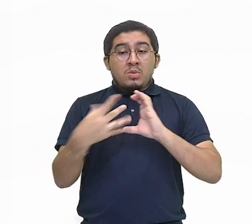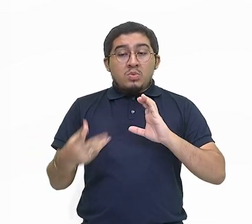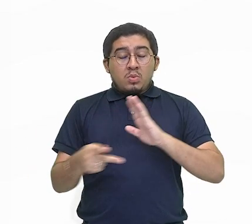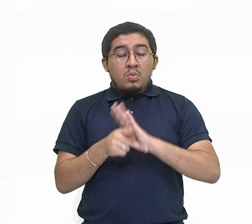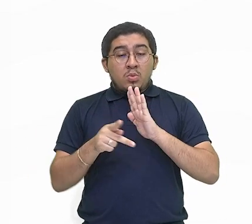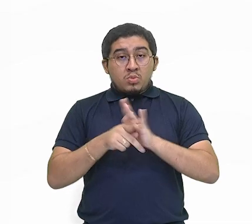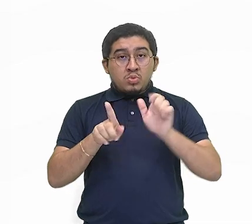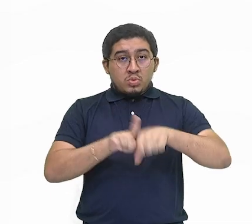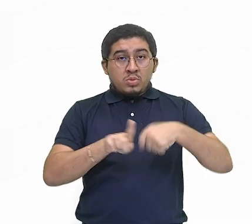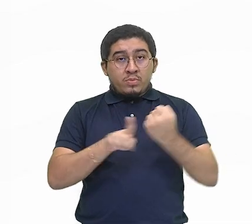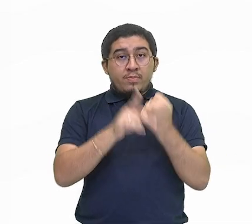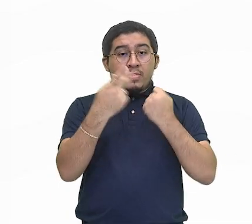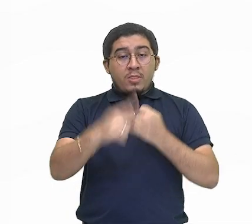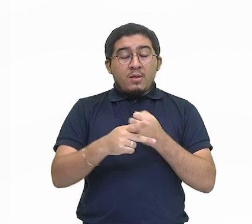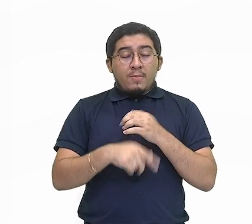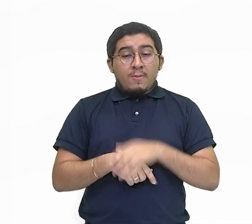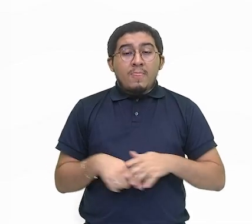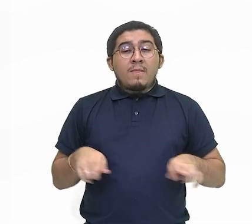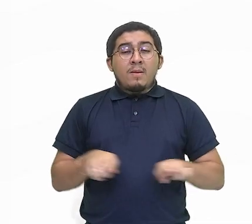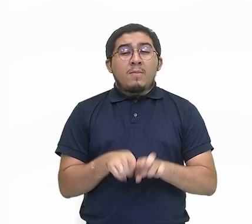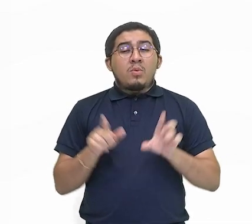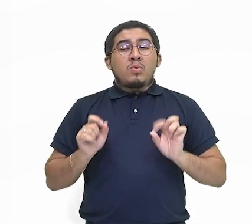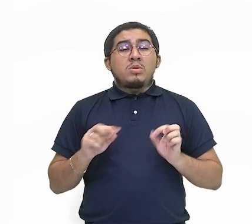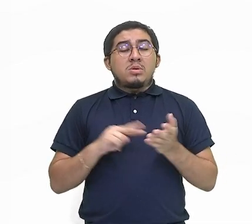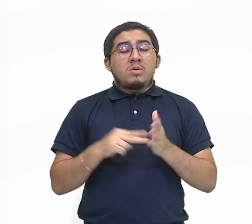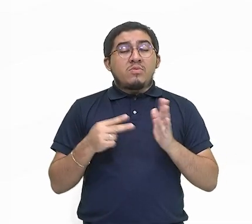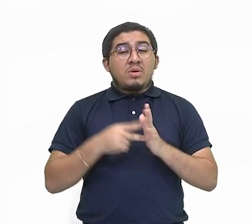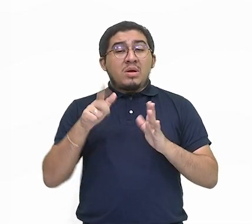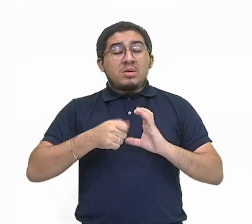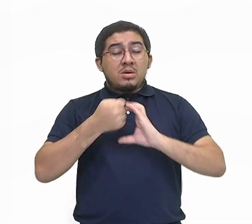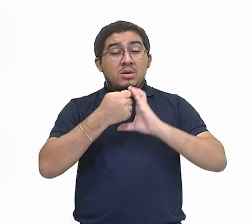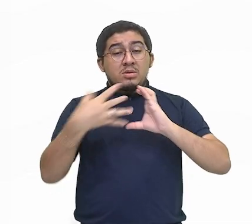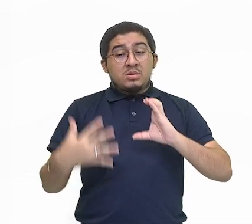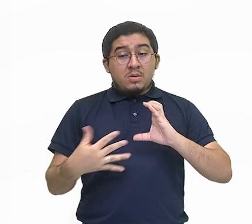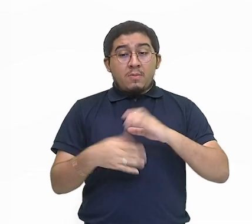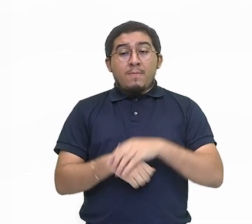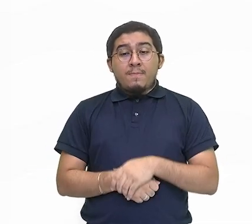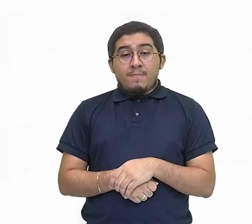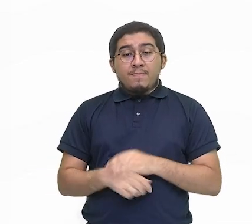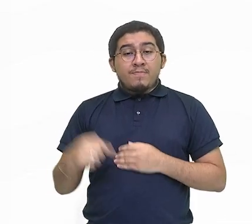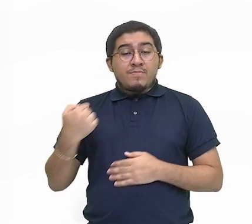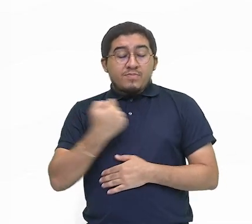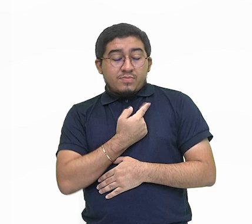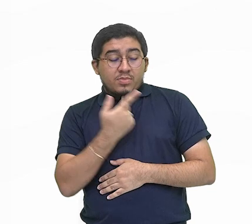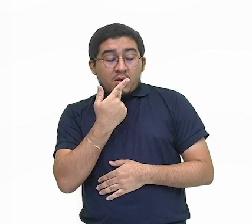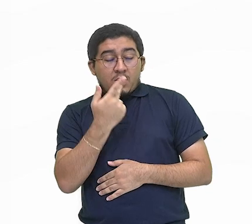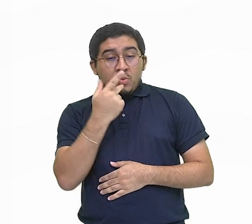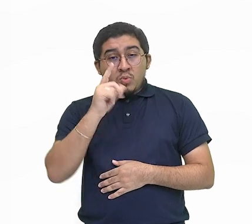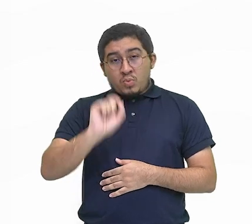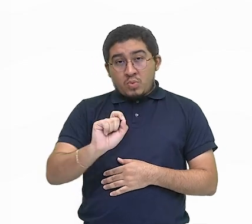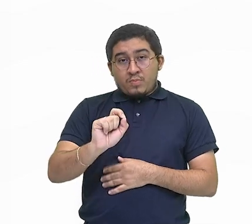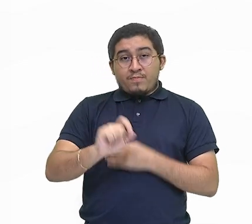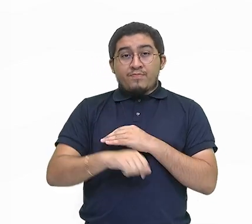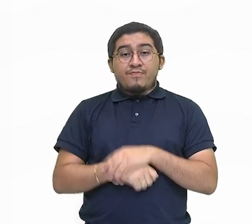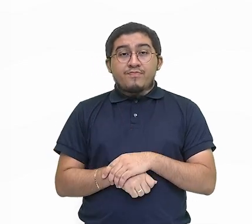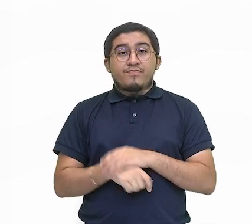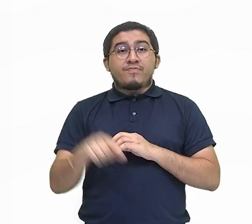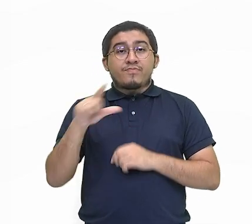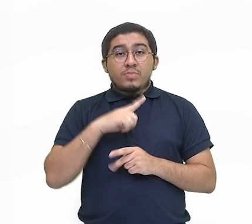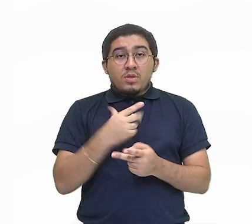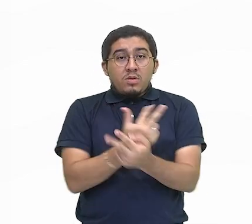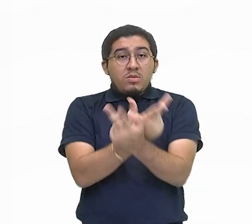características sociais. E o que são essas características? Dissemos e repetimos que é uma ampla gama